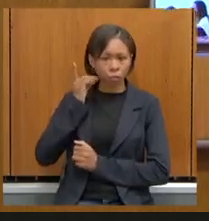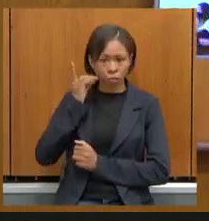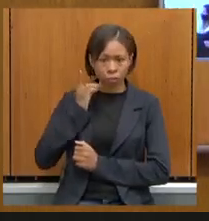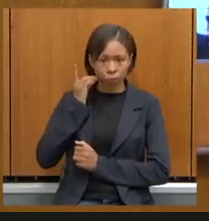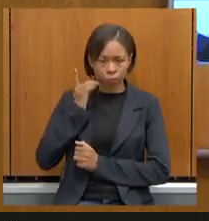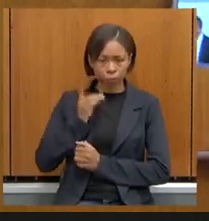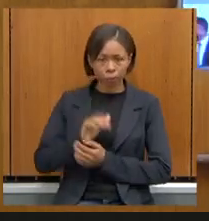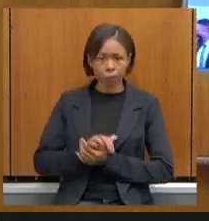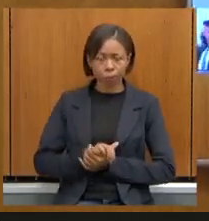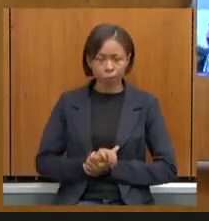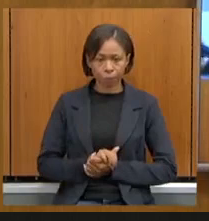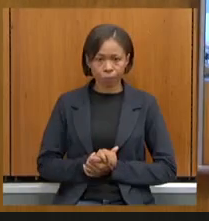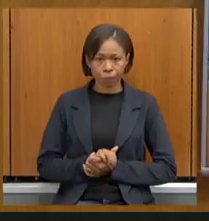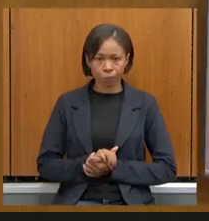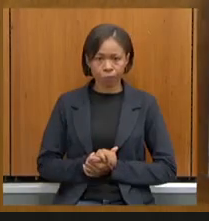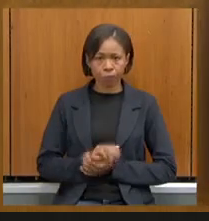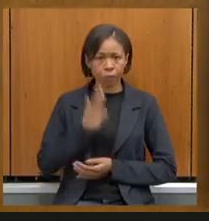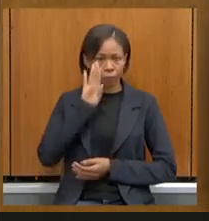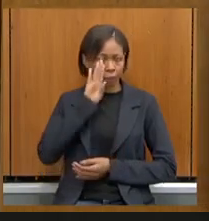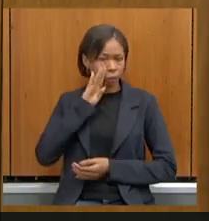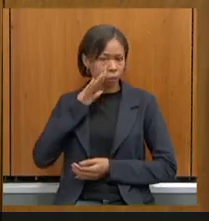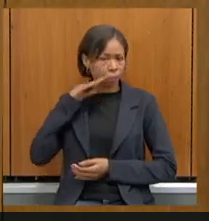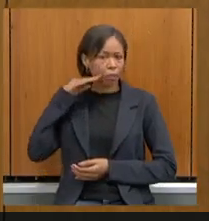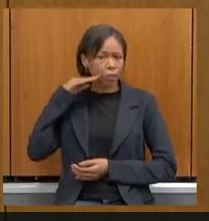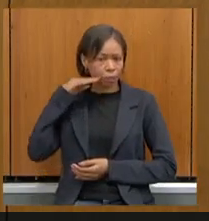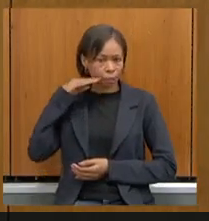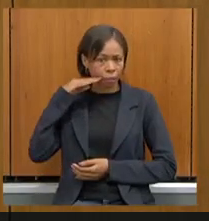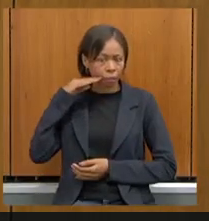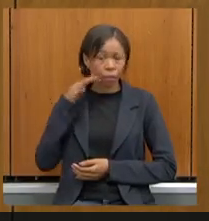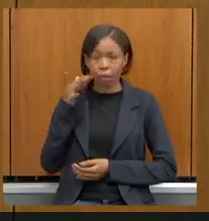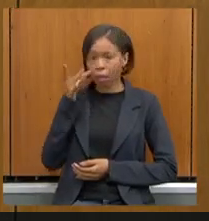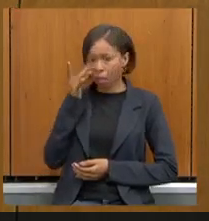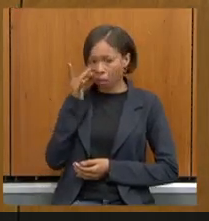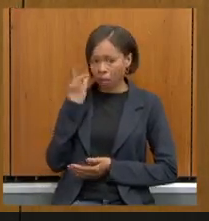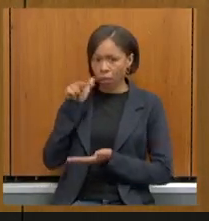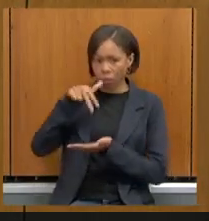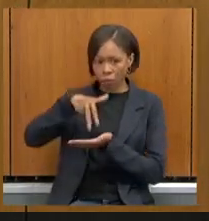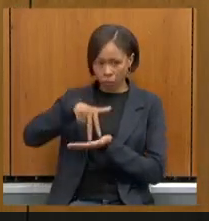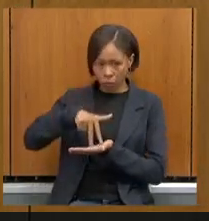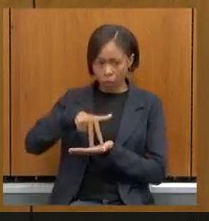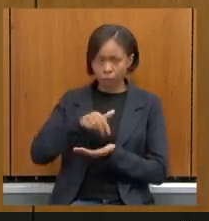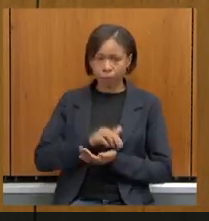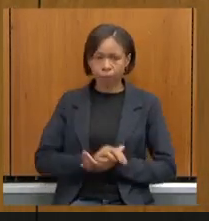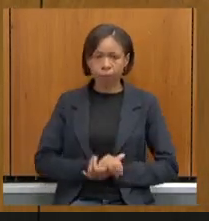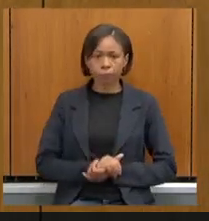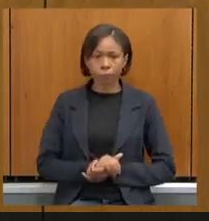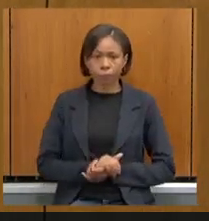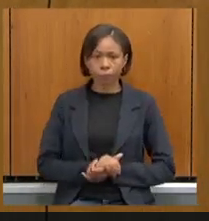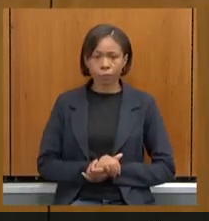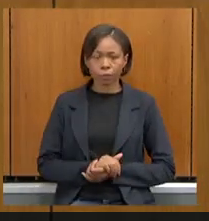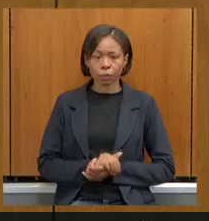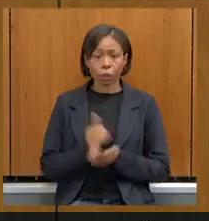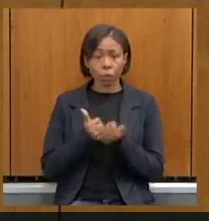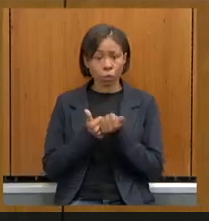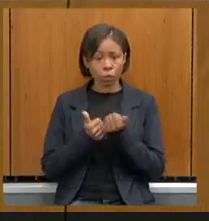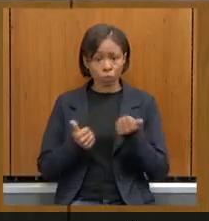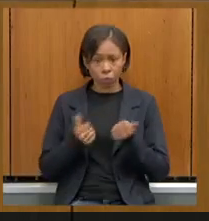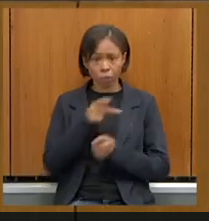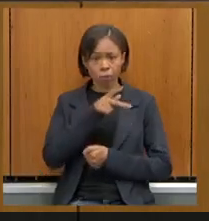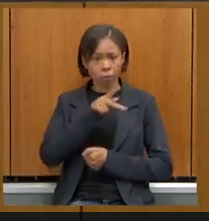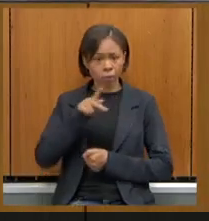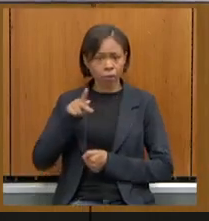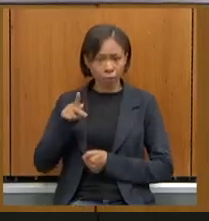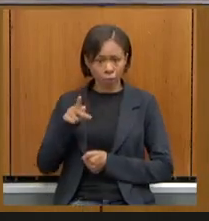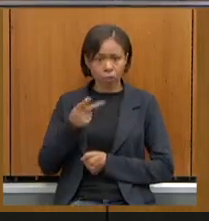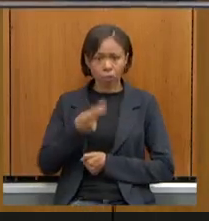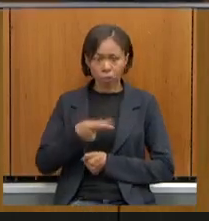Deputada Beatriz Serqueira, aqui presencialmente conosco, deputado vice-presidente desta nossa